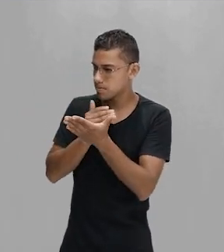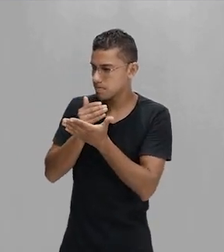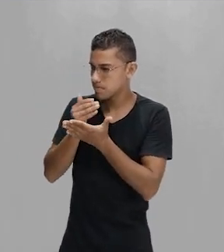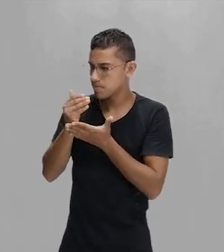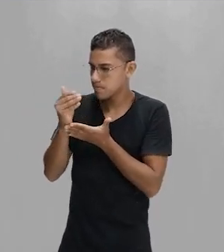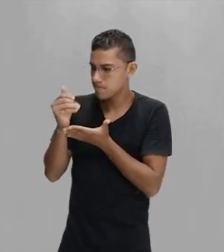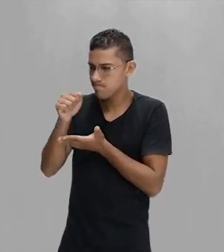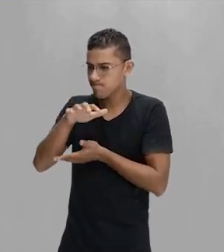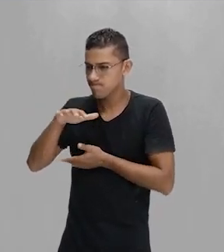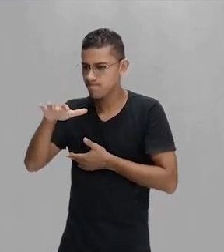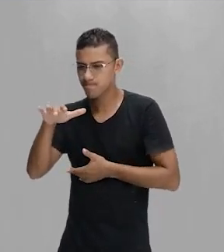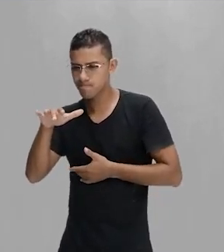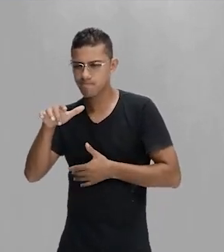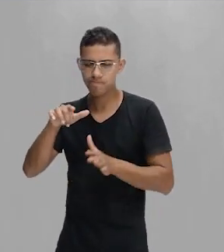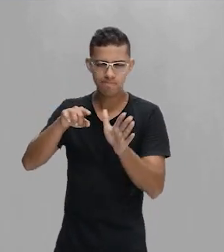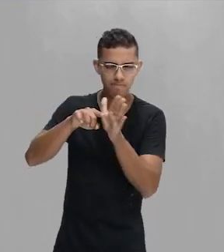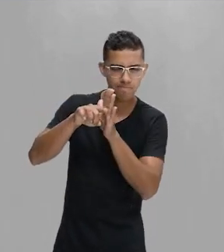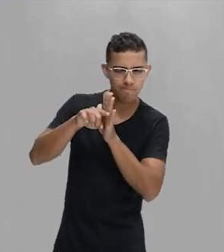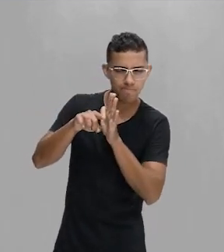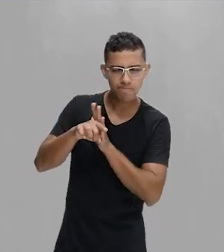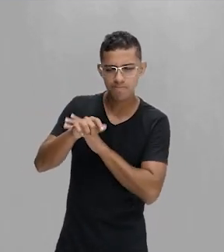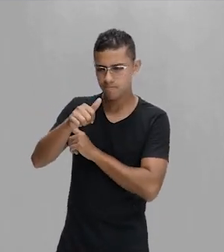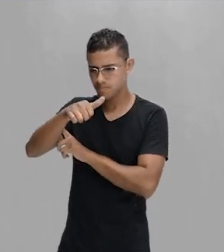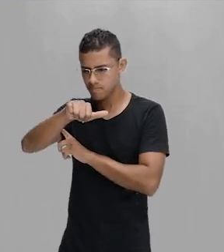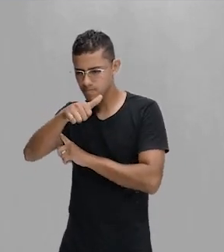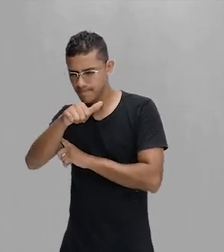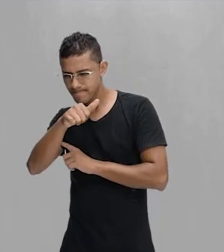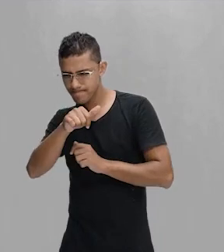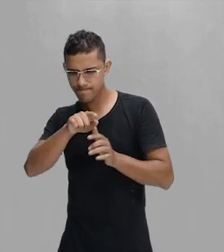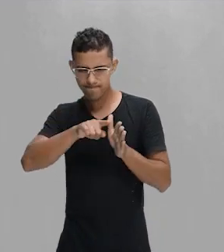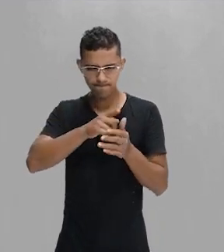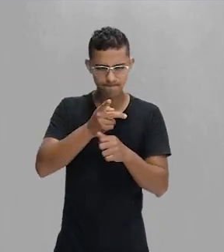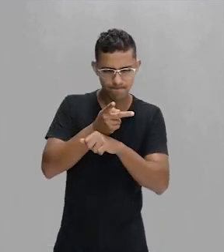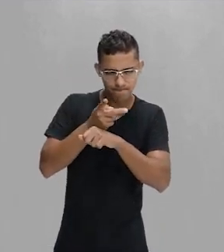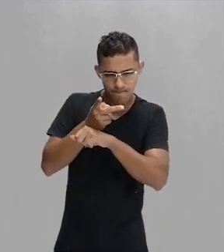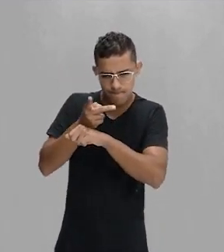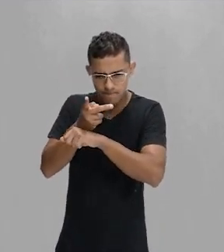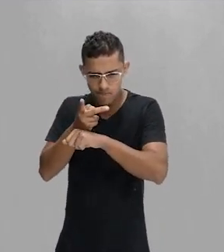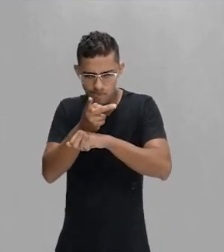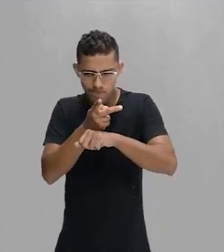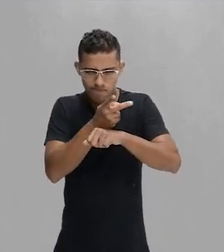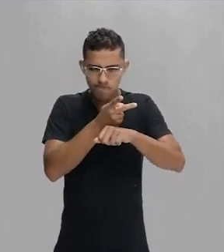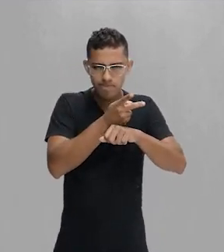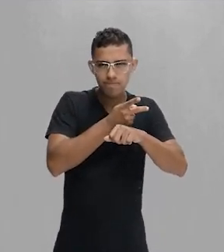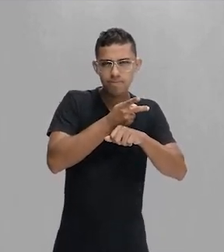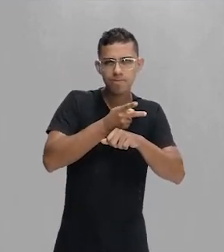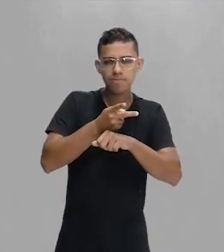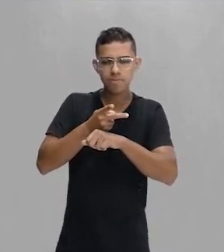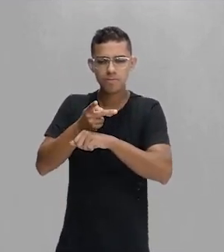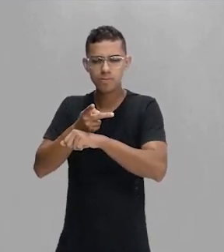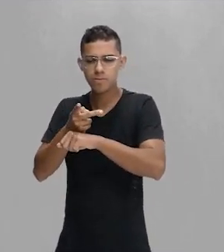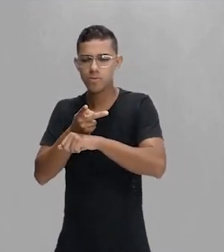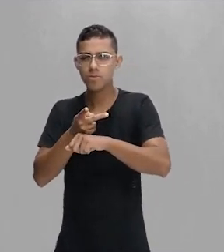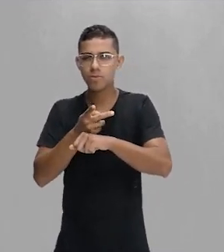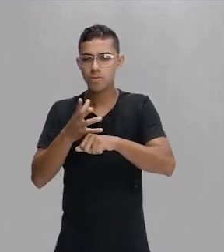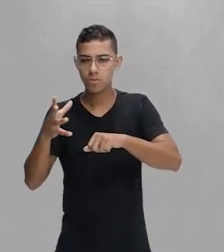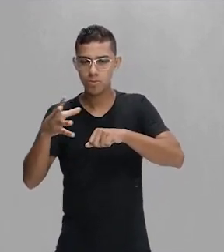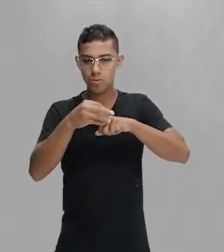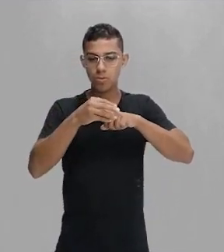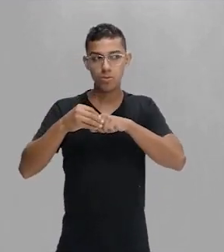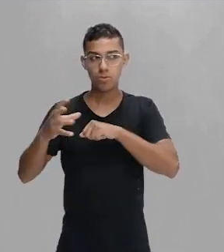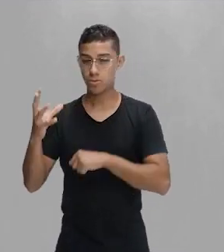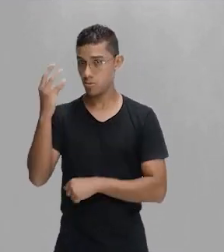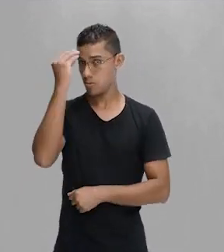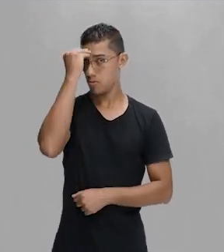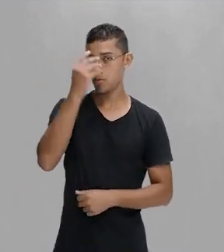iniciador do processo investigativo, do processo de pesquisa, do processo de busca pelo conhecimento. Então,